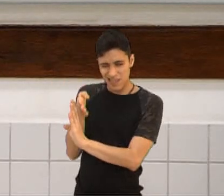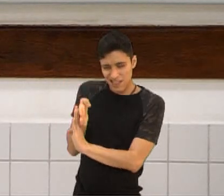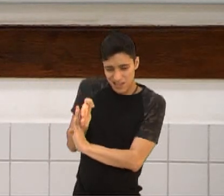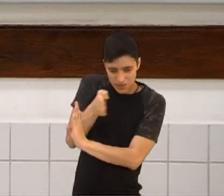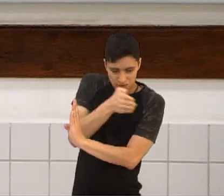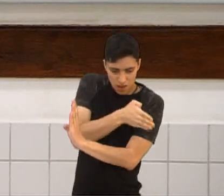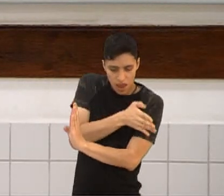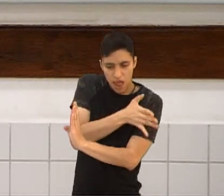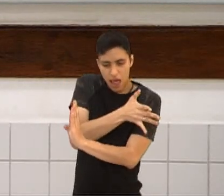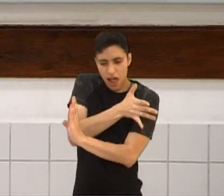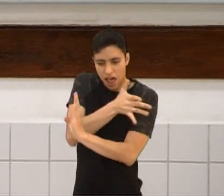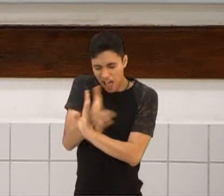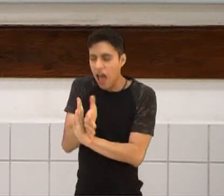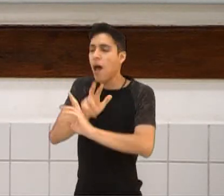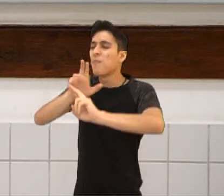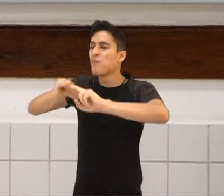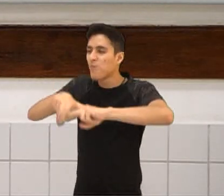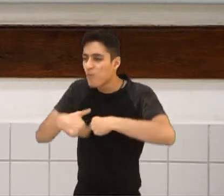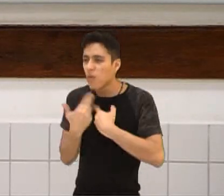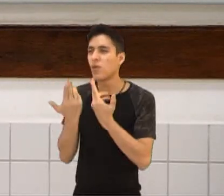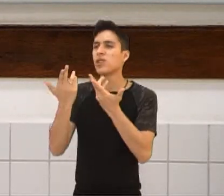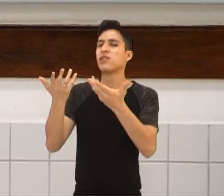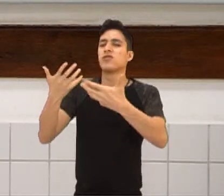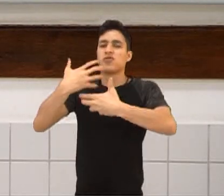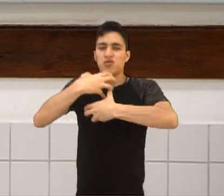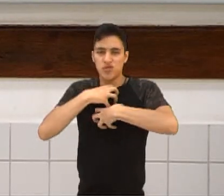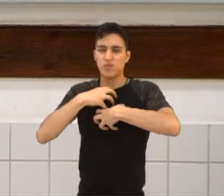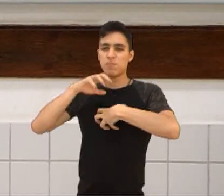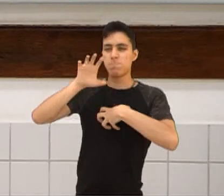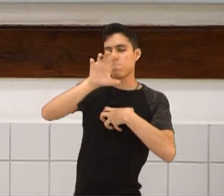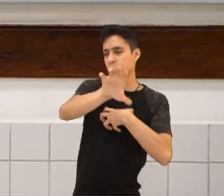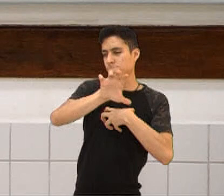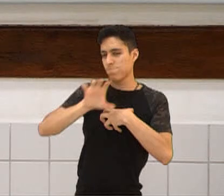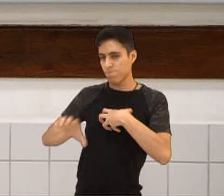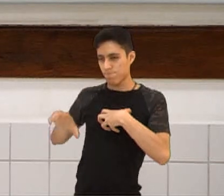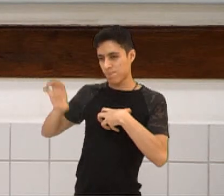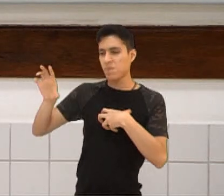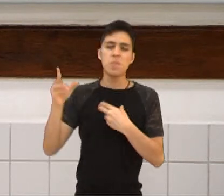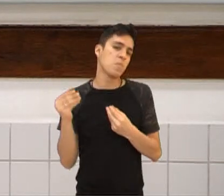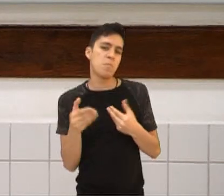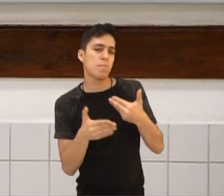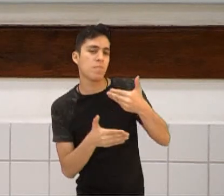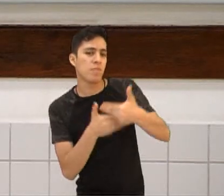eles tiveram nesses continentes vão determinar, né, qual processo de urbanização